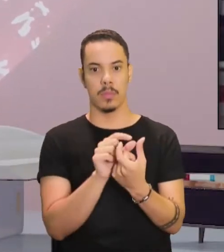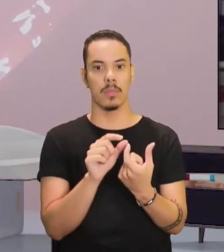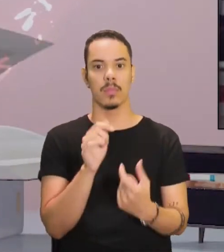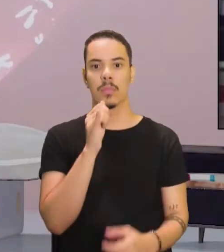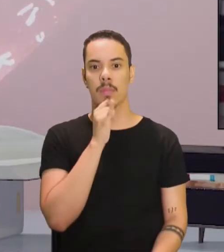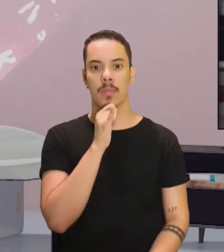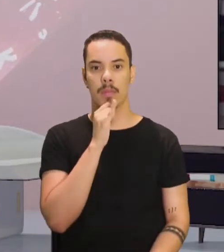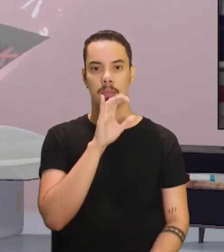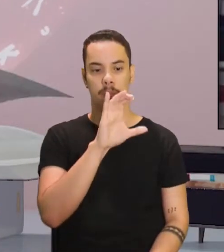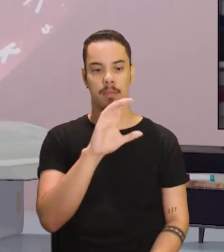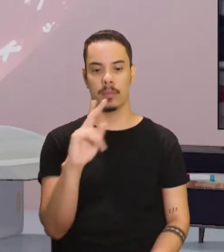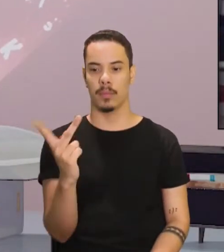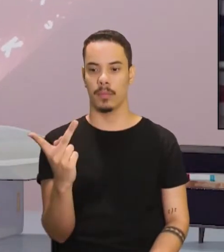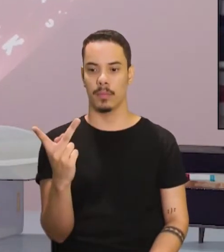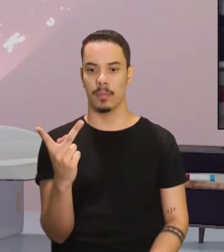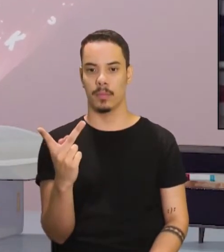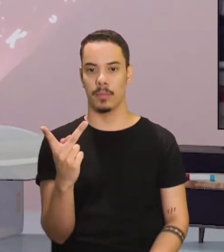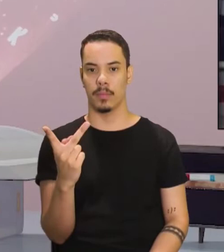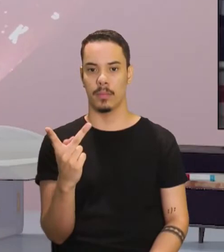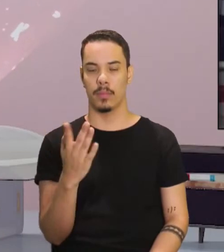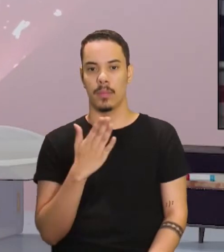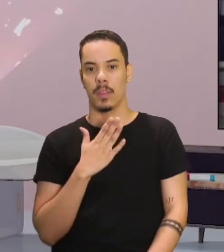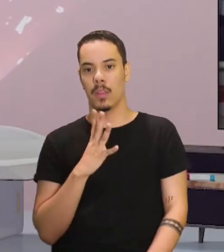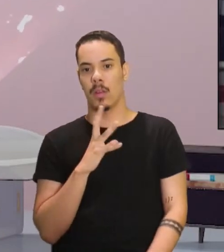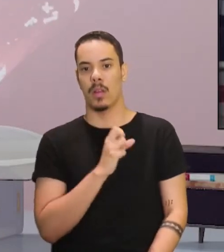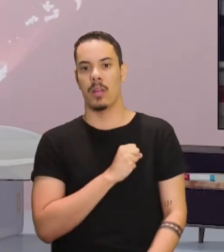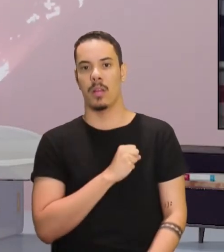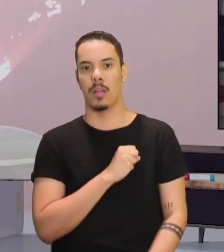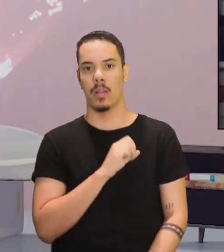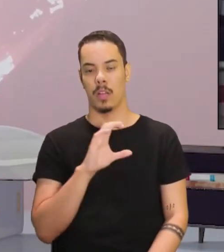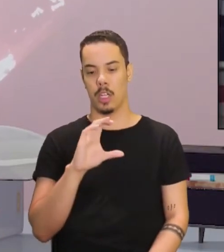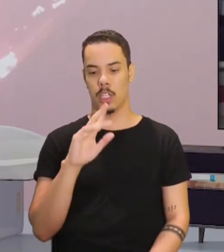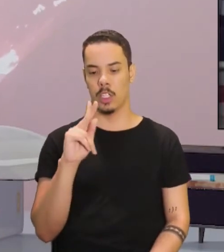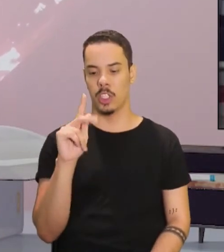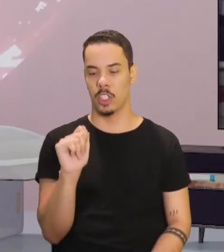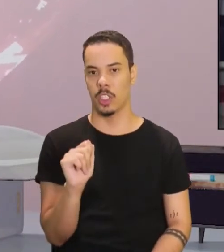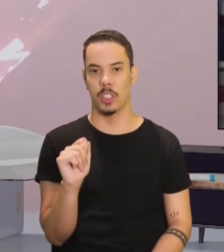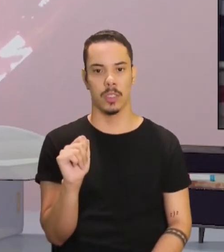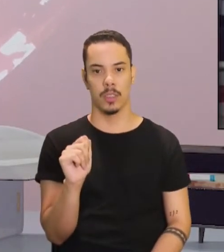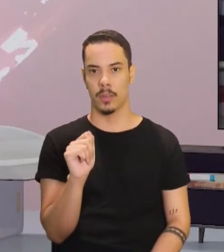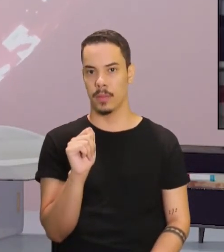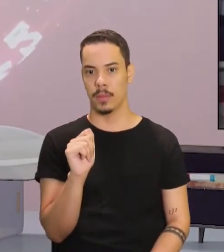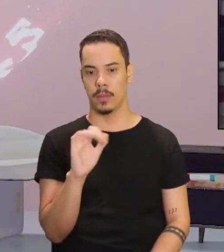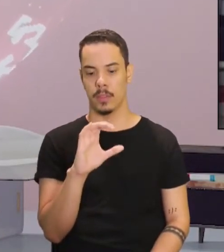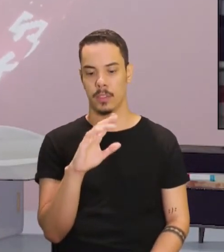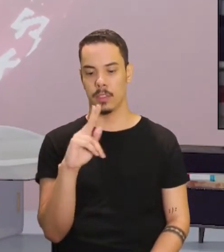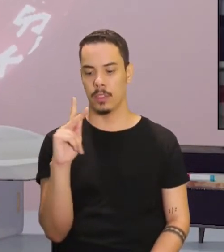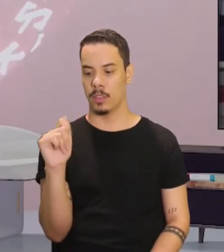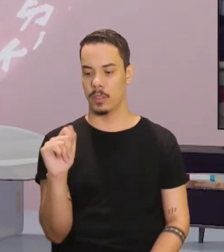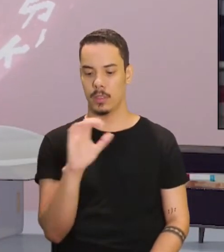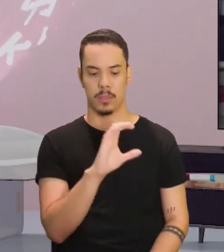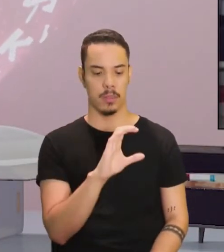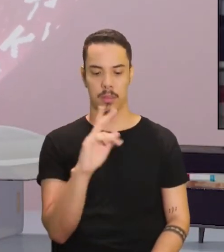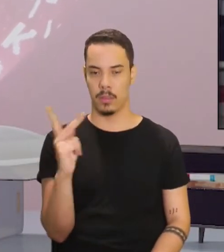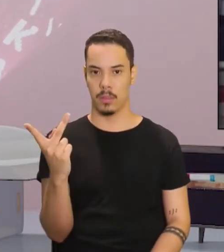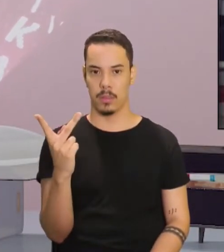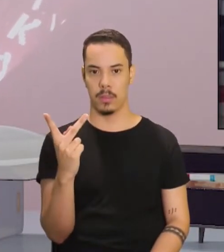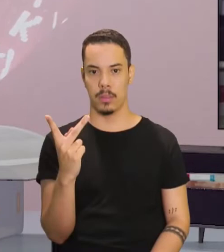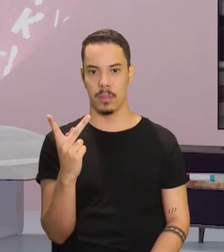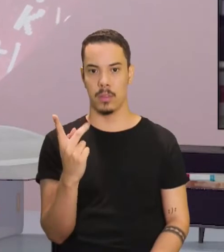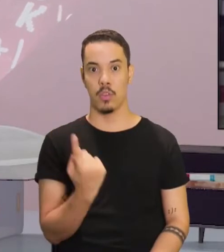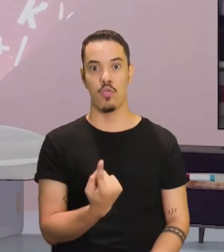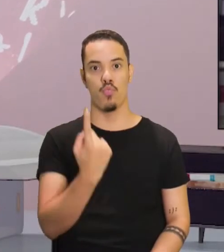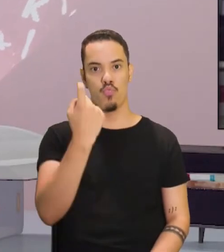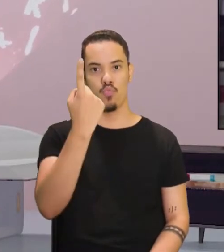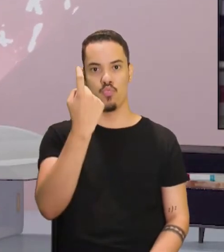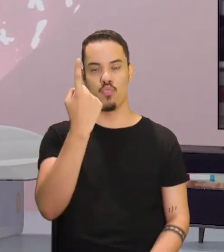né, CH, eu amo chamate, né? Então, chá, nós temos aí o CH, 2 letras,